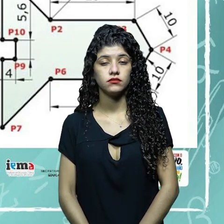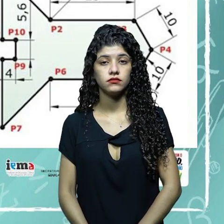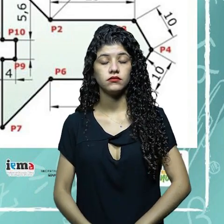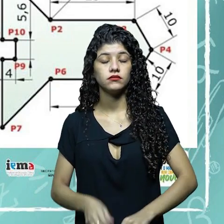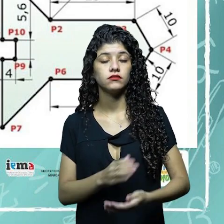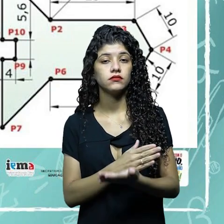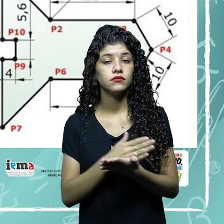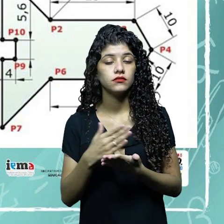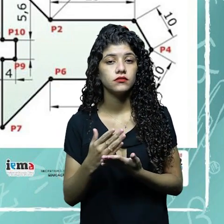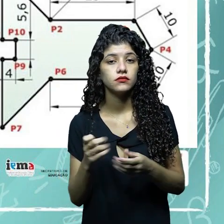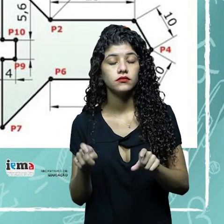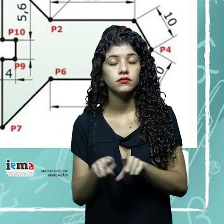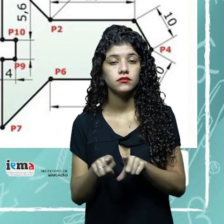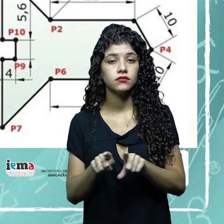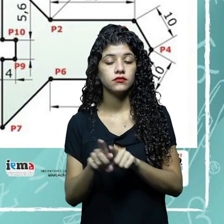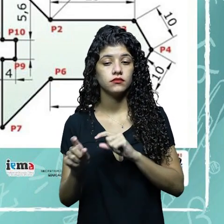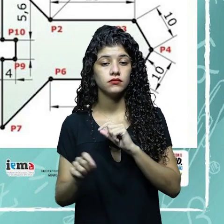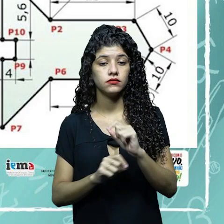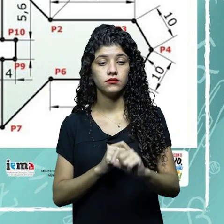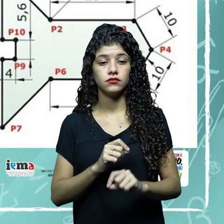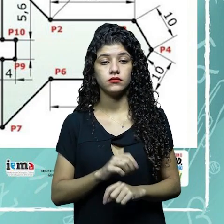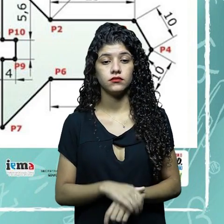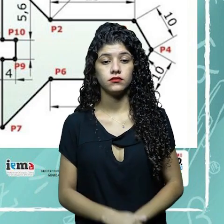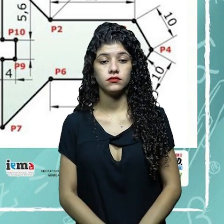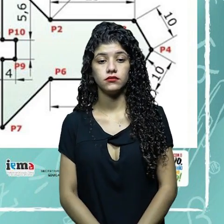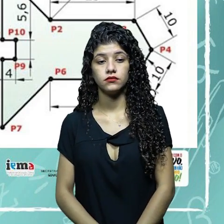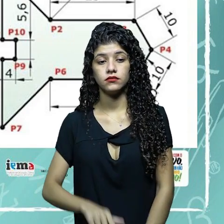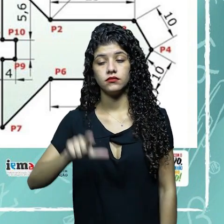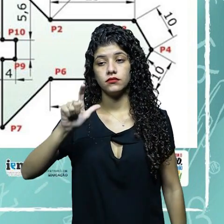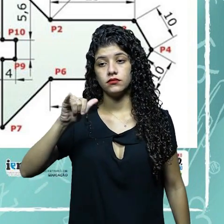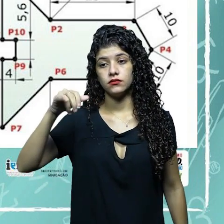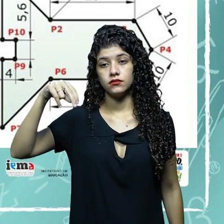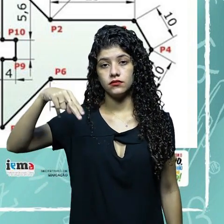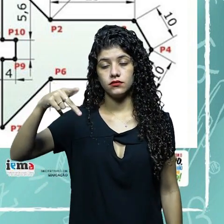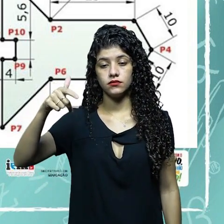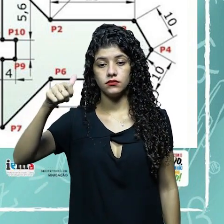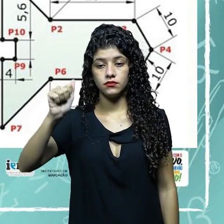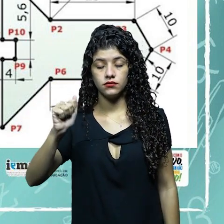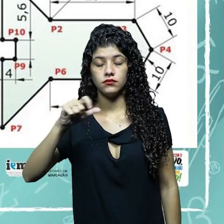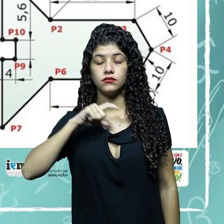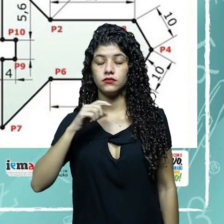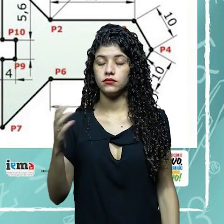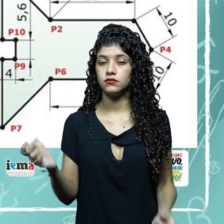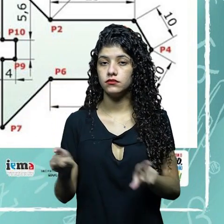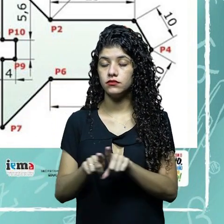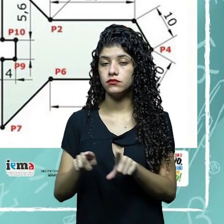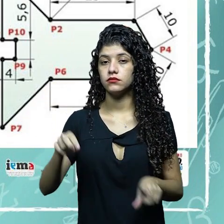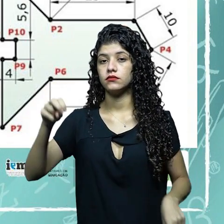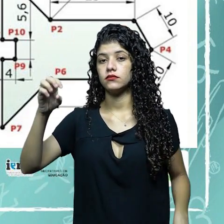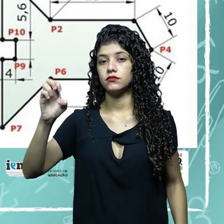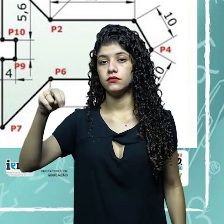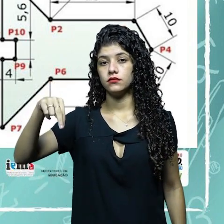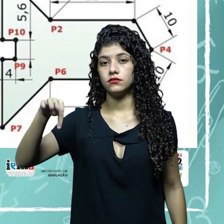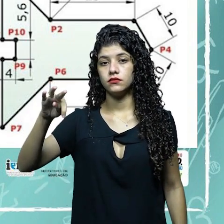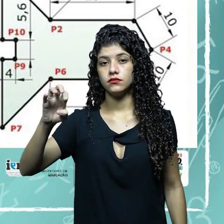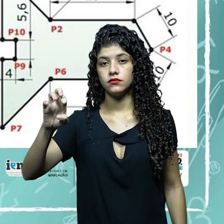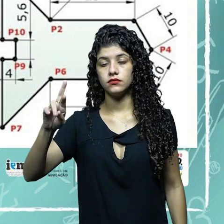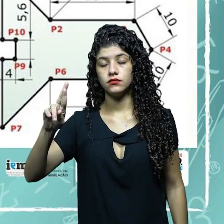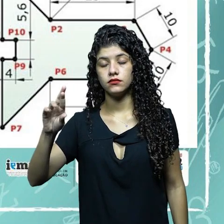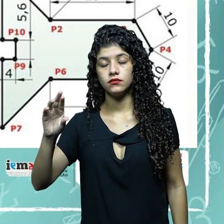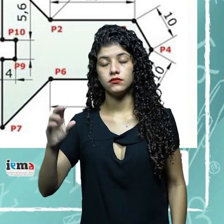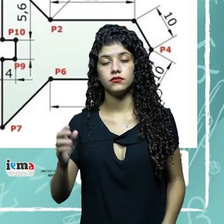comando line, né, que é o linha, dando um enter. Aí eu vou especificar o primeiro ponto lá na minha área de